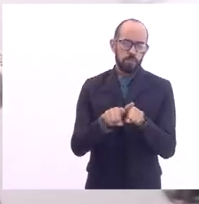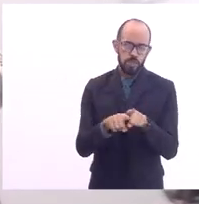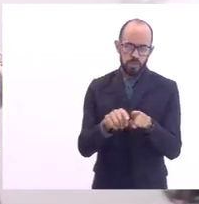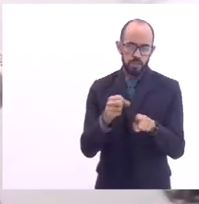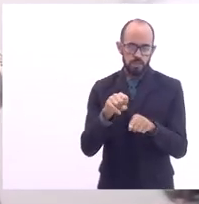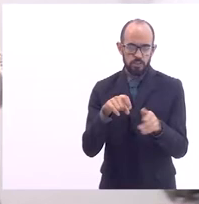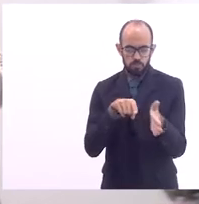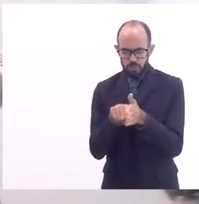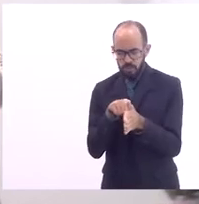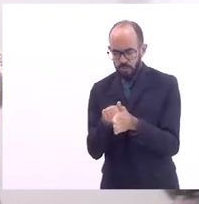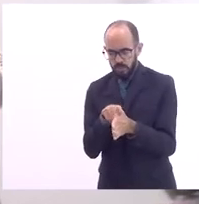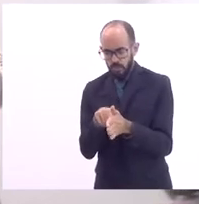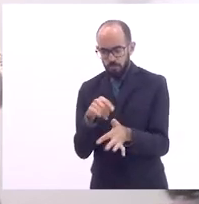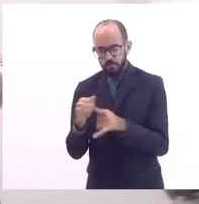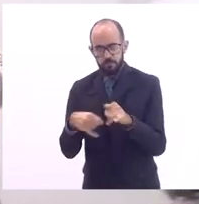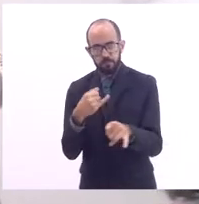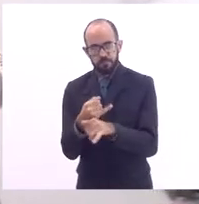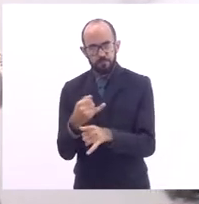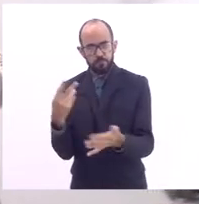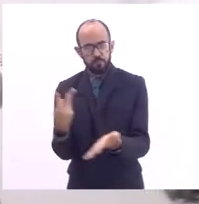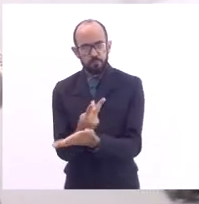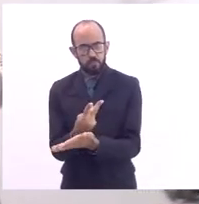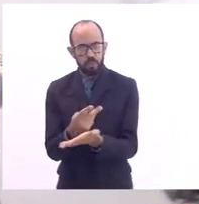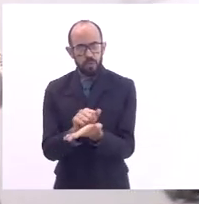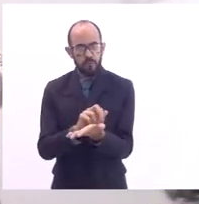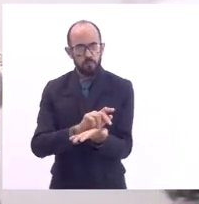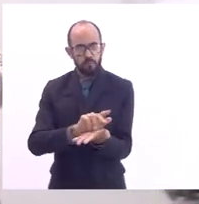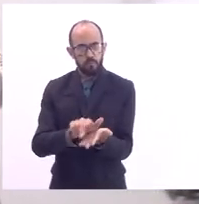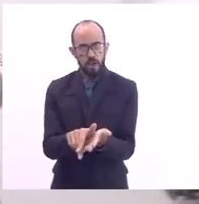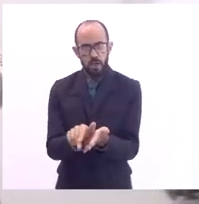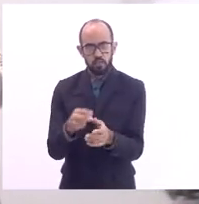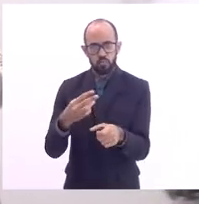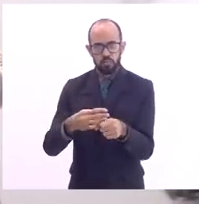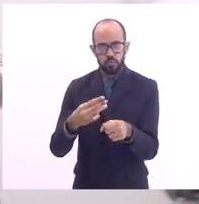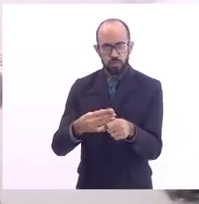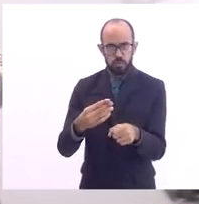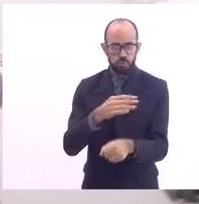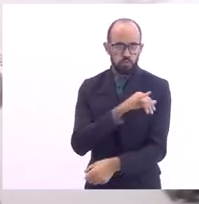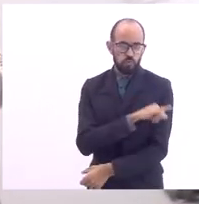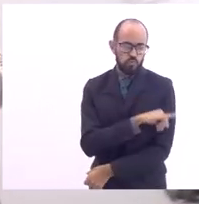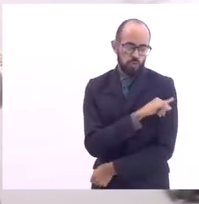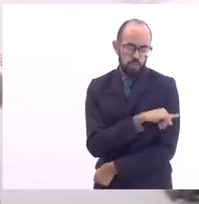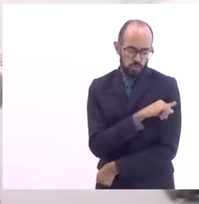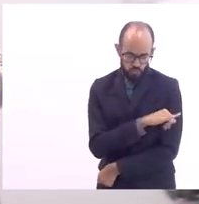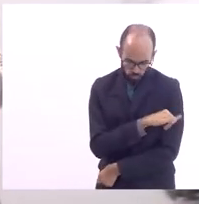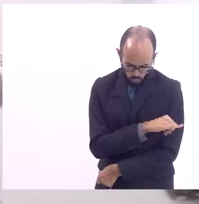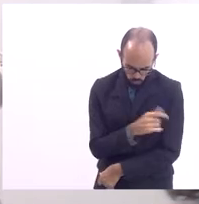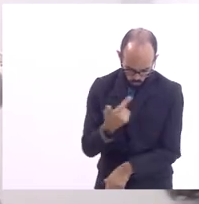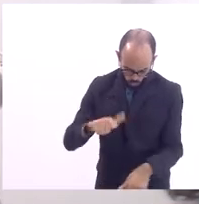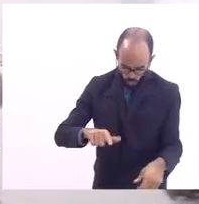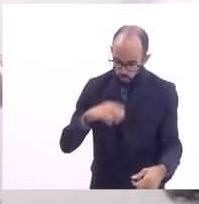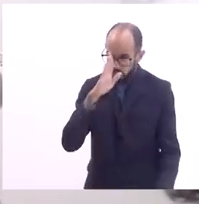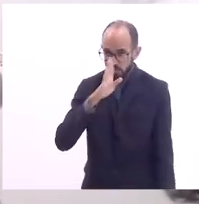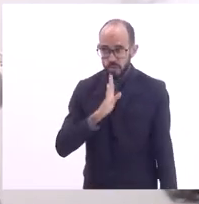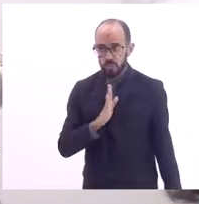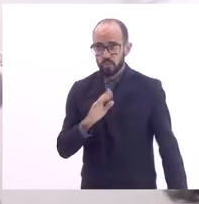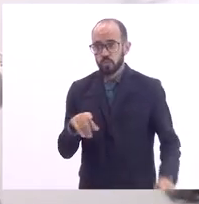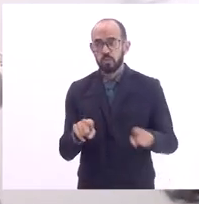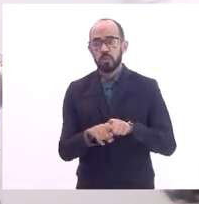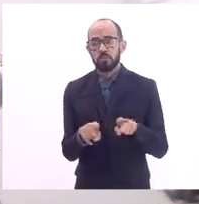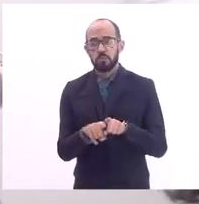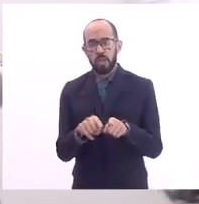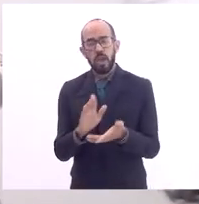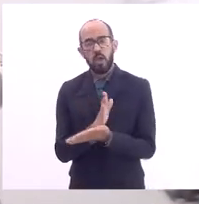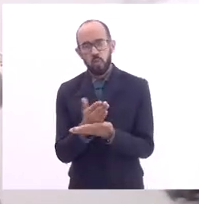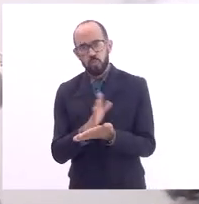internet, isso acontece em todos os municípios do Rio de Janeiro, outros municípios do Brasil também. A gente vê prefeitos reclamando